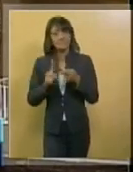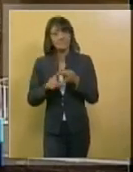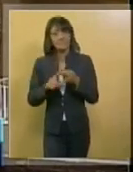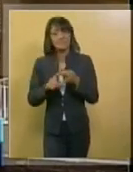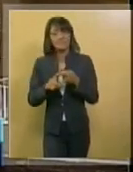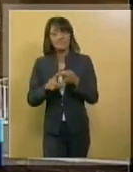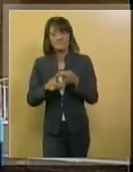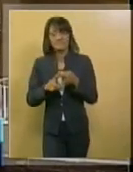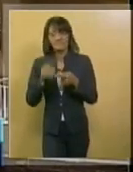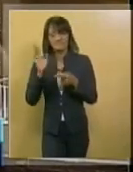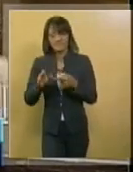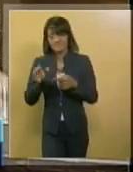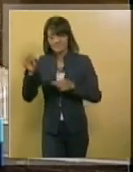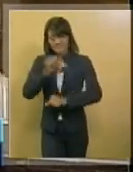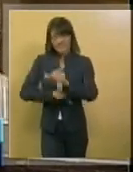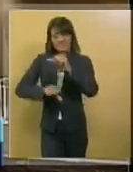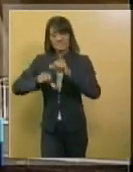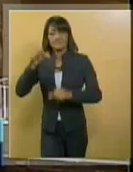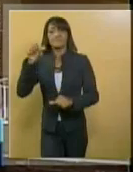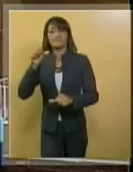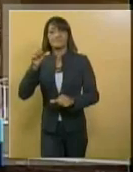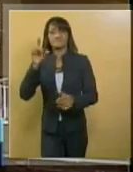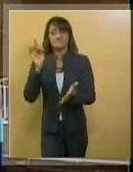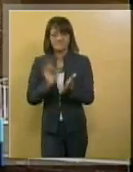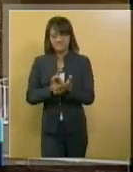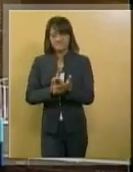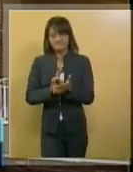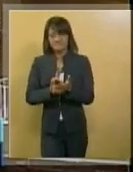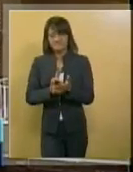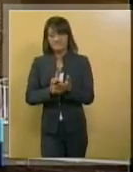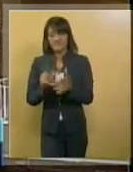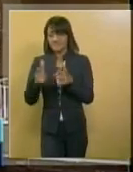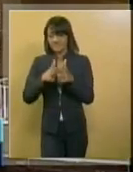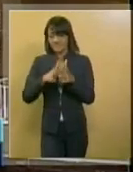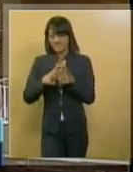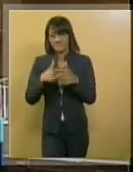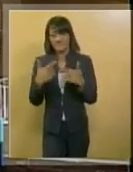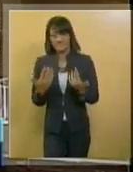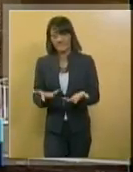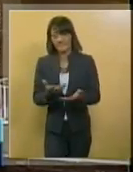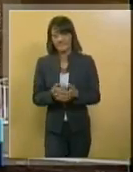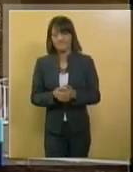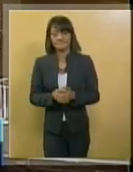É a mudança gradativa no que aí temos de problemas.